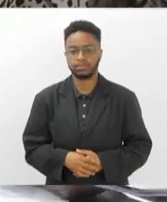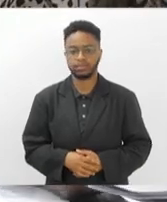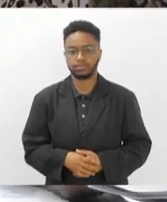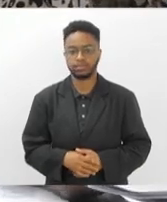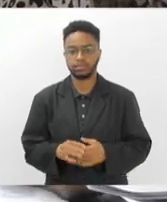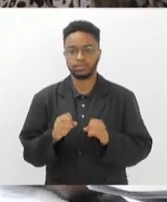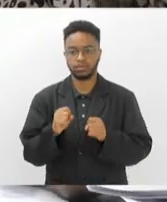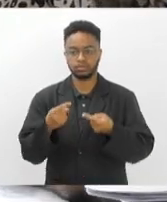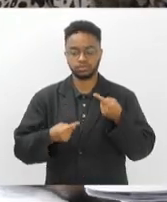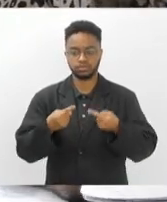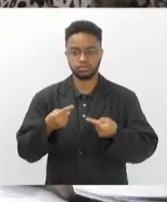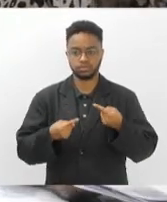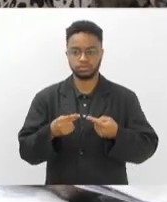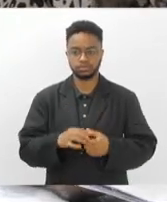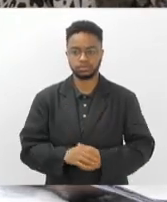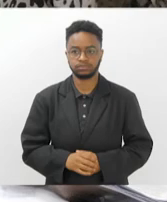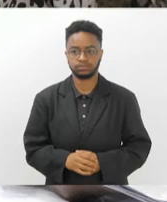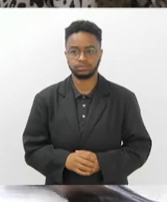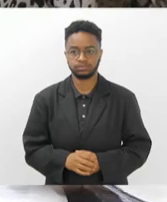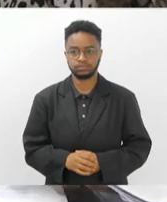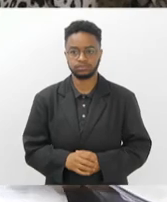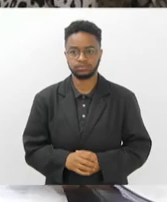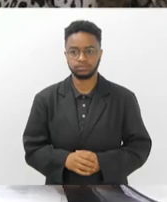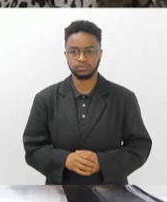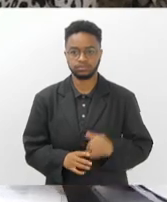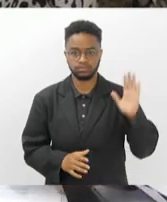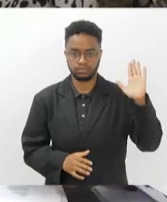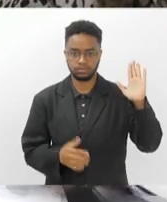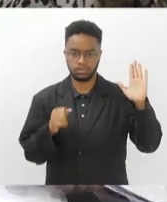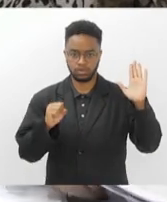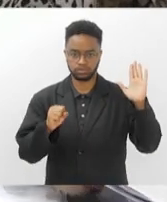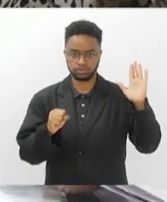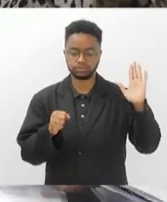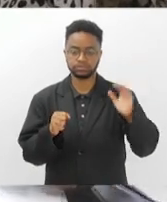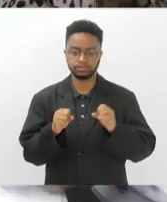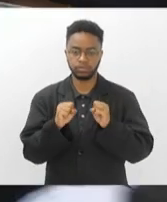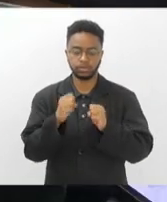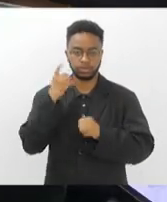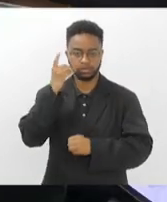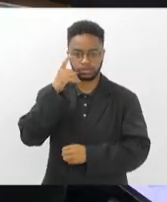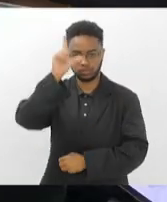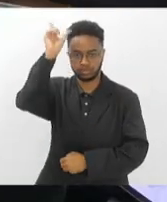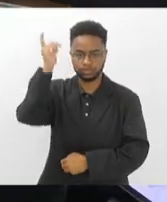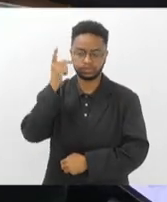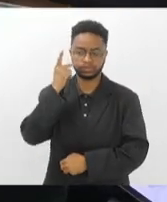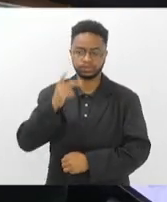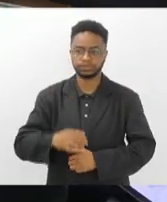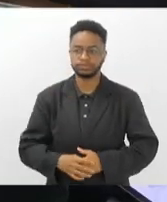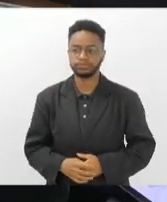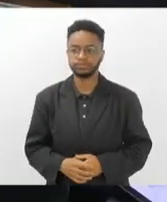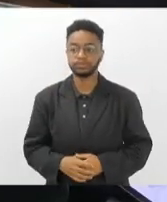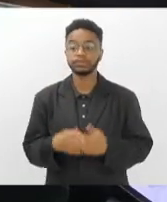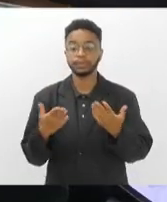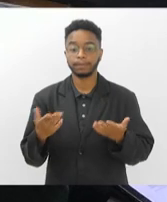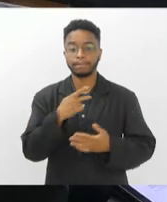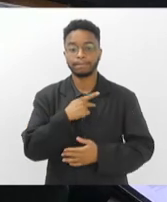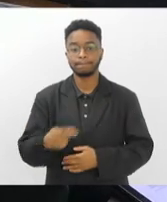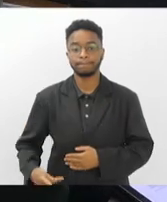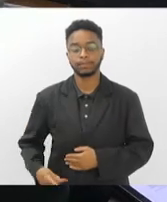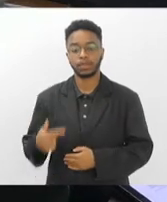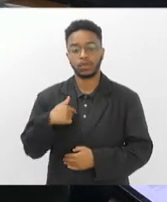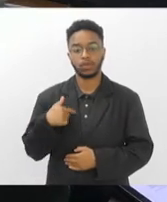Para discutir. Posso abrir? Por favor, deputado Luiz Paulo. Presidente, eu fui um